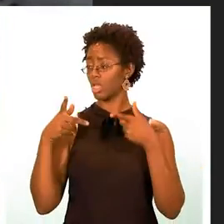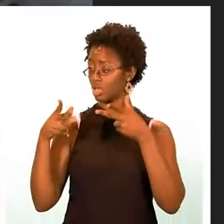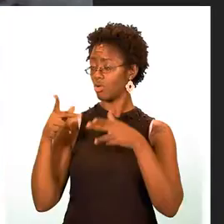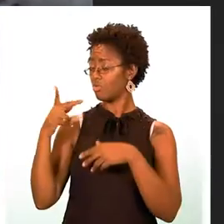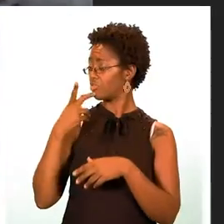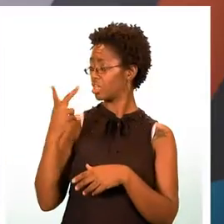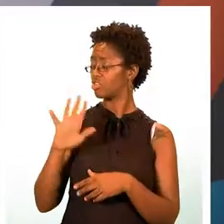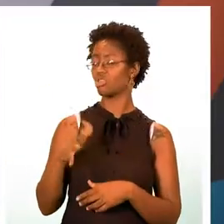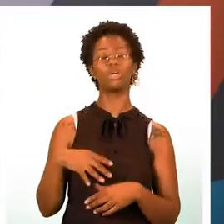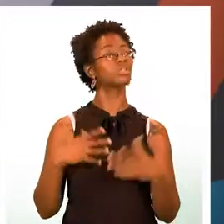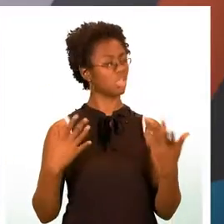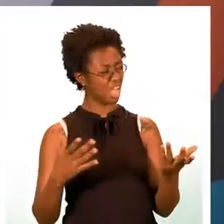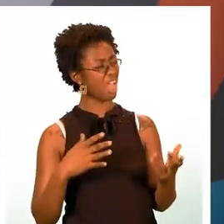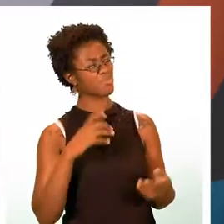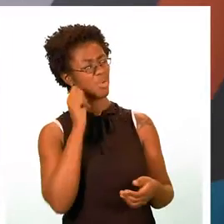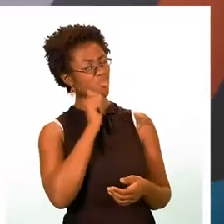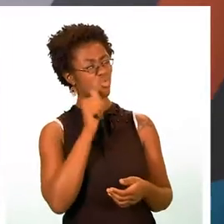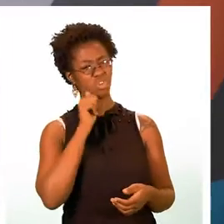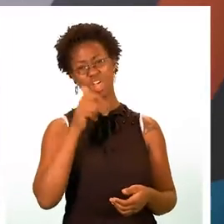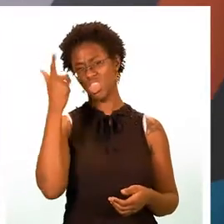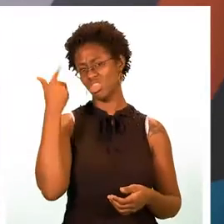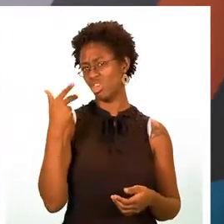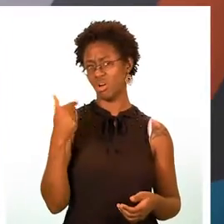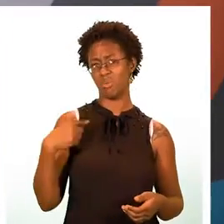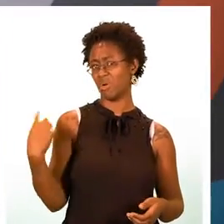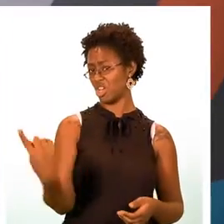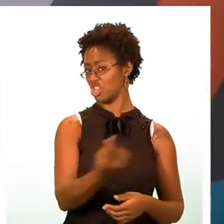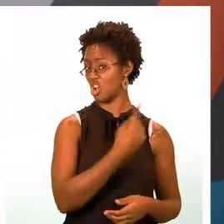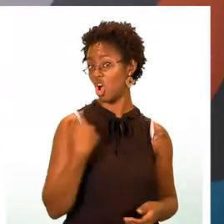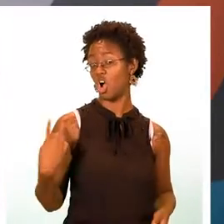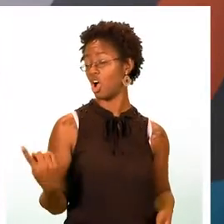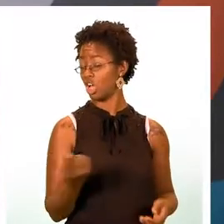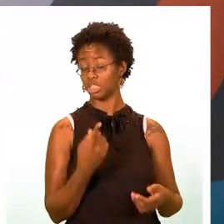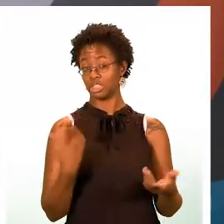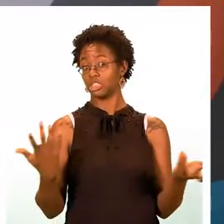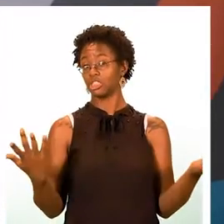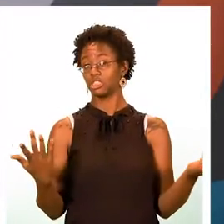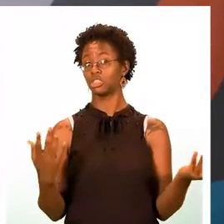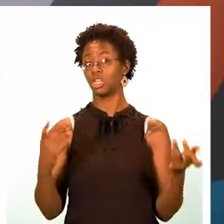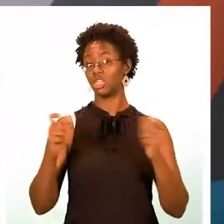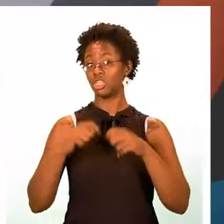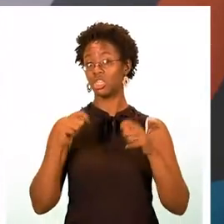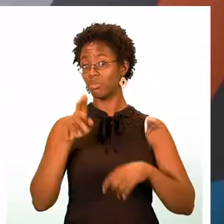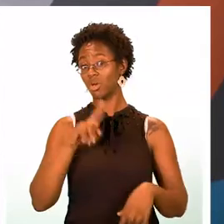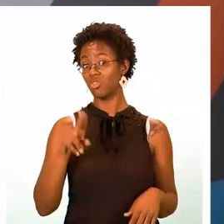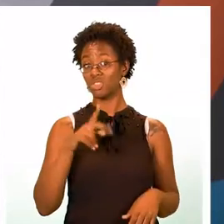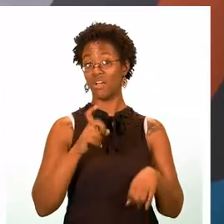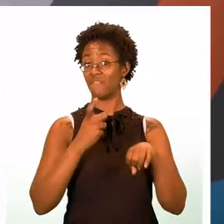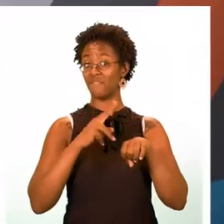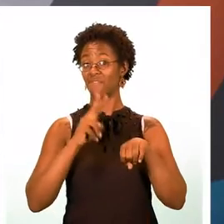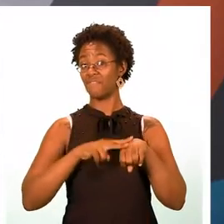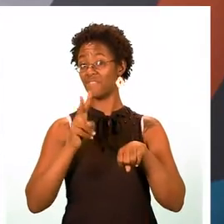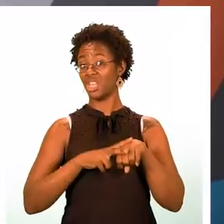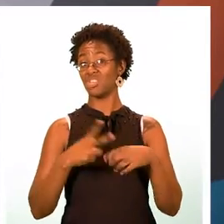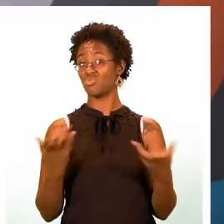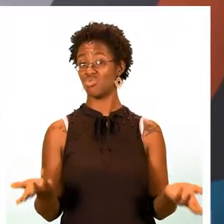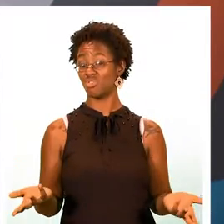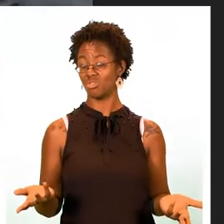Então, porque eu acho que as mulheres, Yara, as mulheres comuns, as mulheres normais, nós, a gente pode usar até vidro,